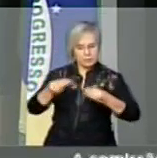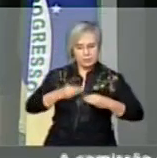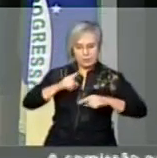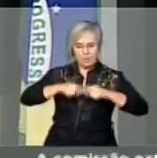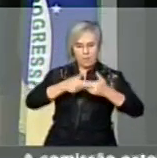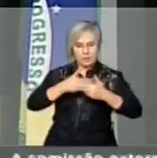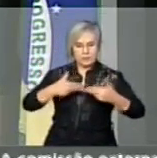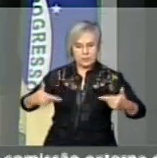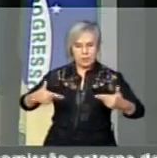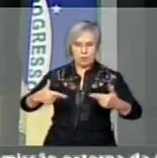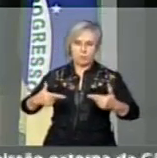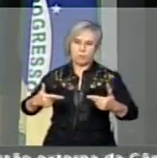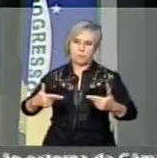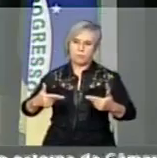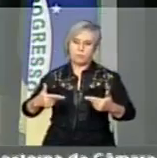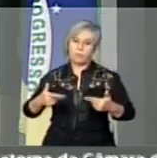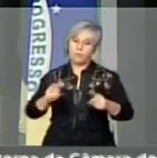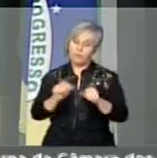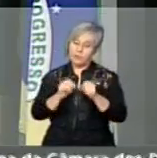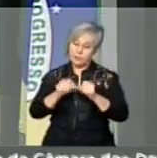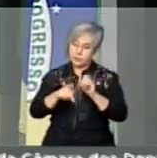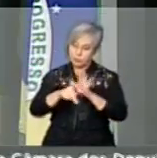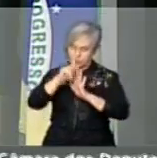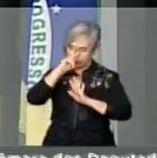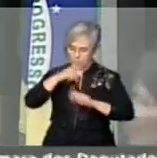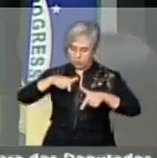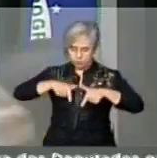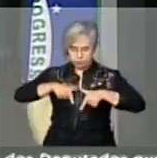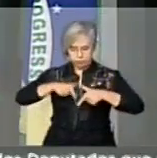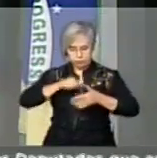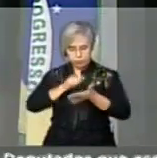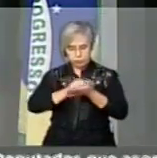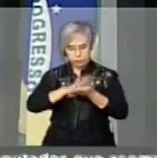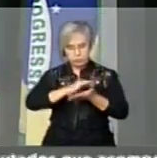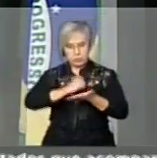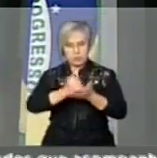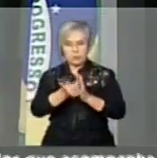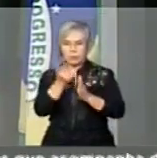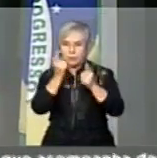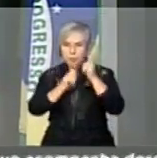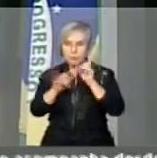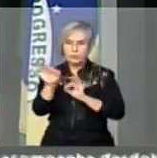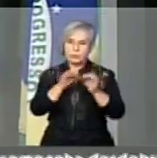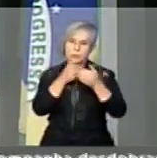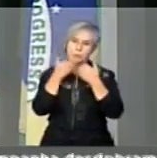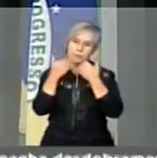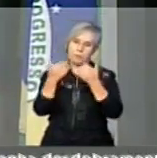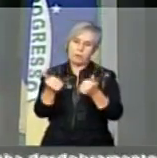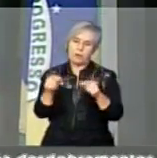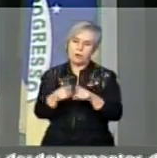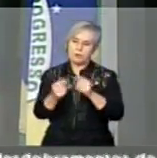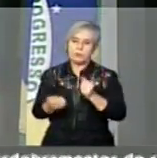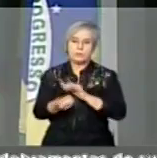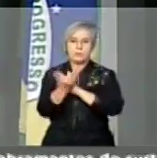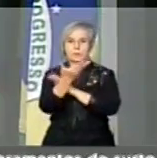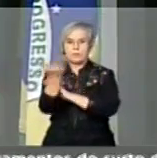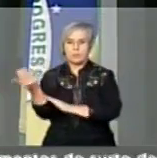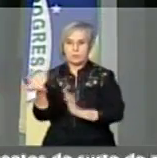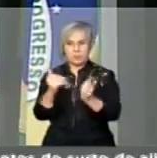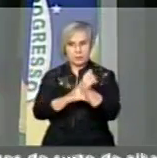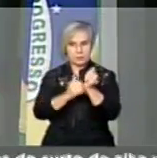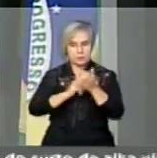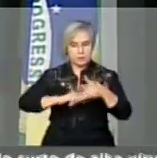seu credenciamento. Com isso, será possível organizar melhor os cadastros, distribuir as senhas e dimensionar de